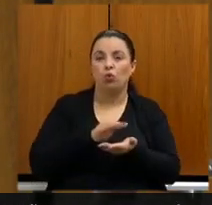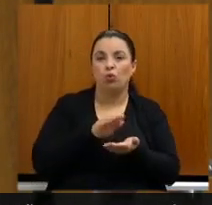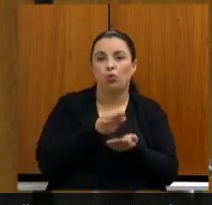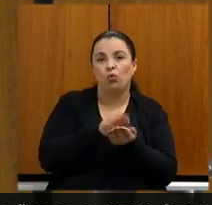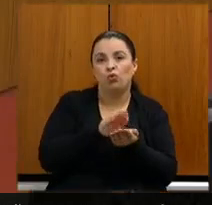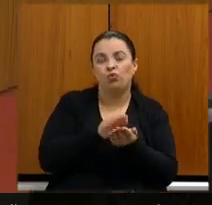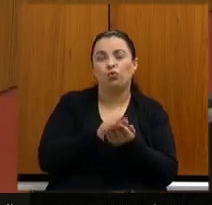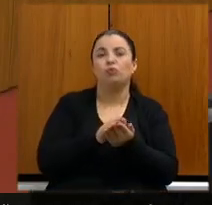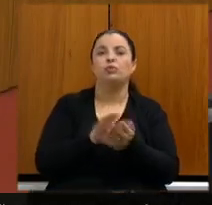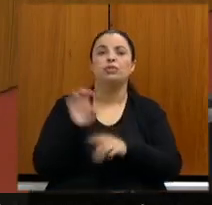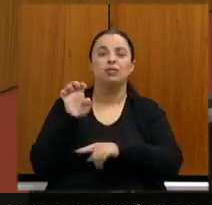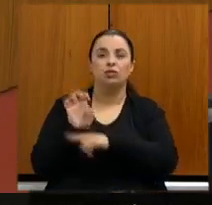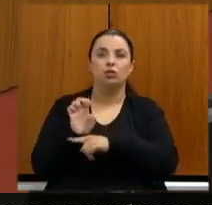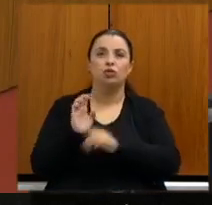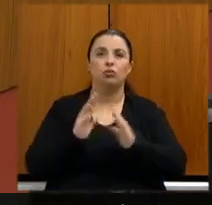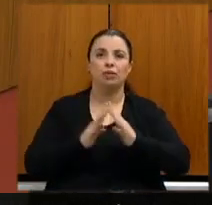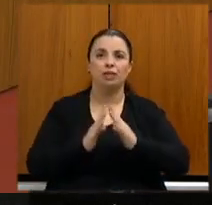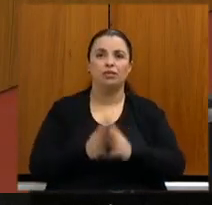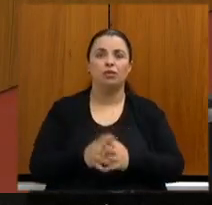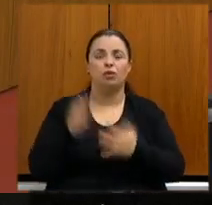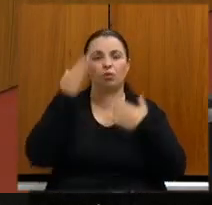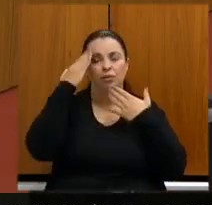obrigado a